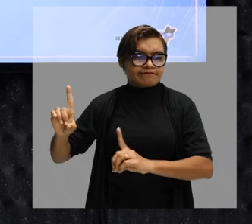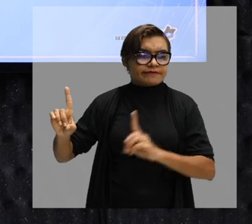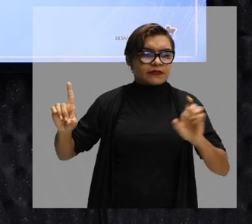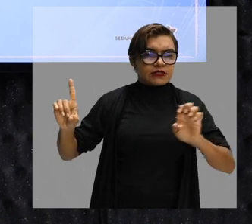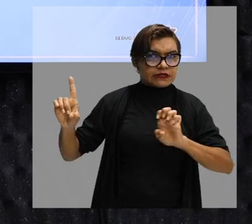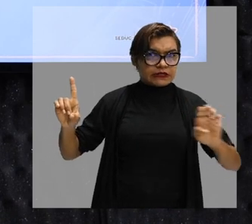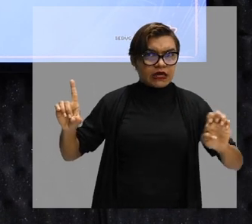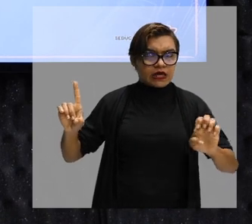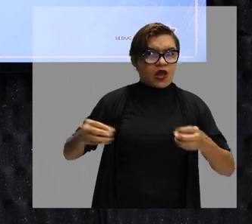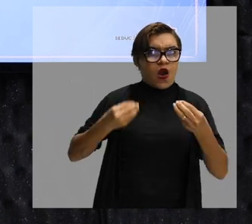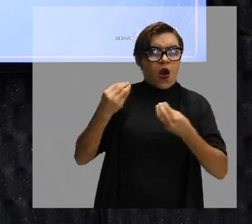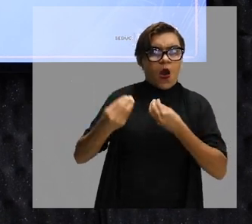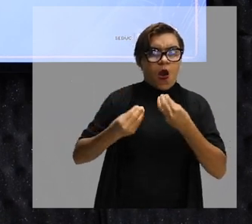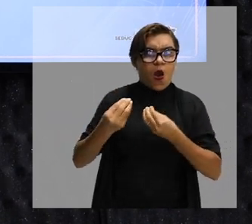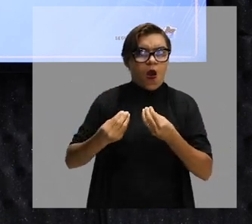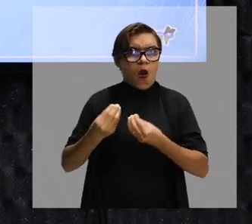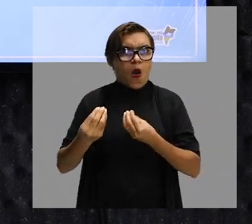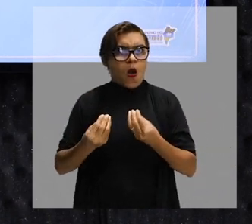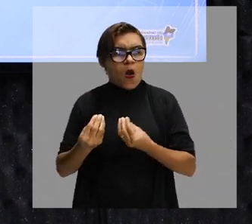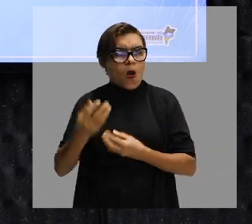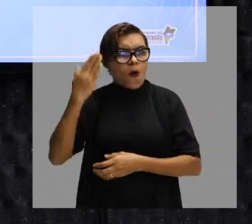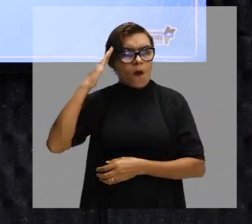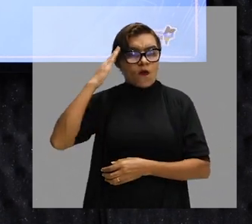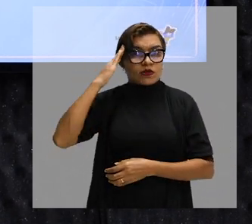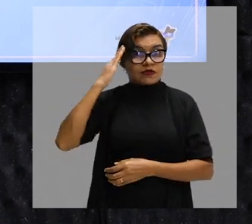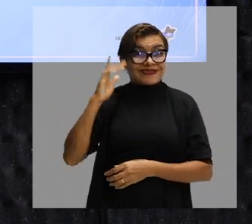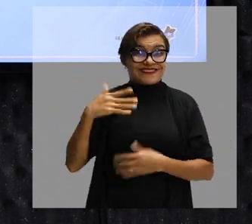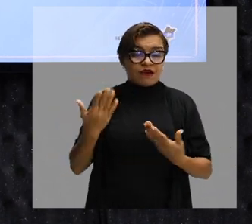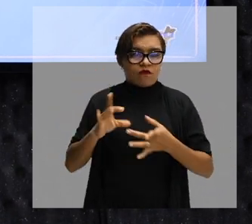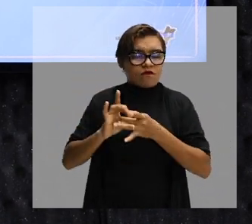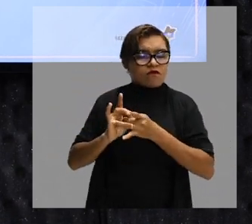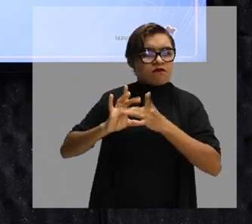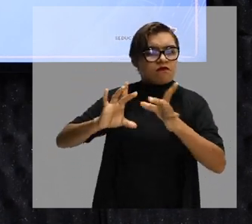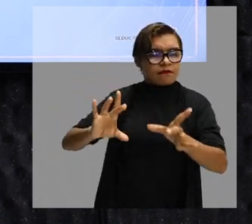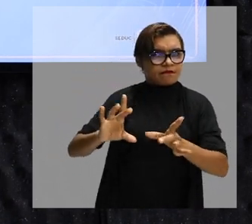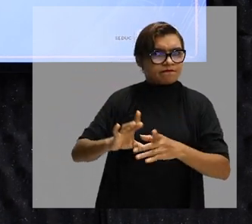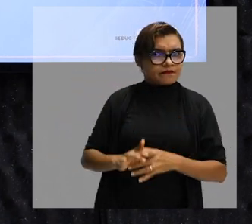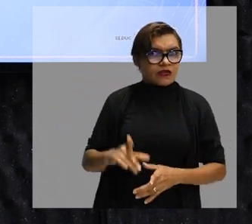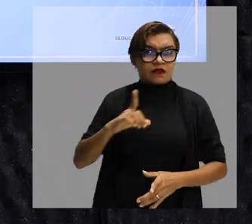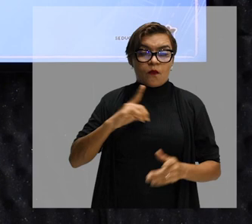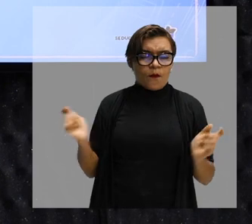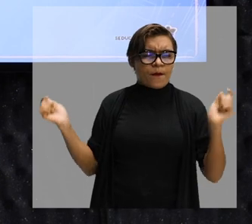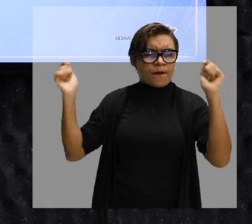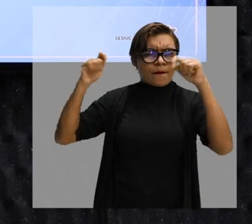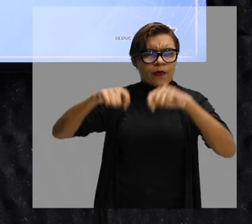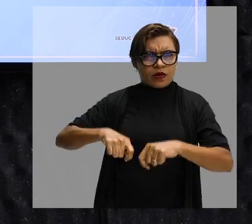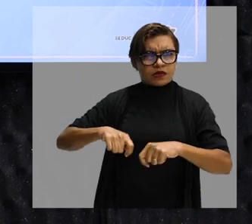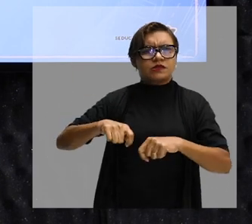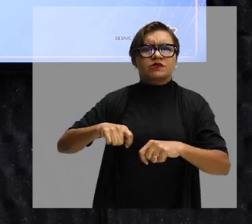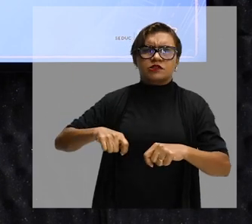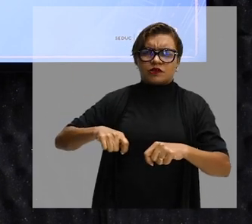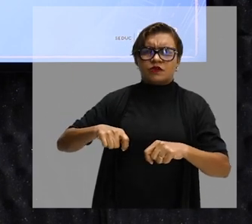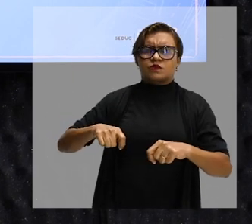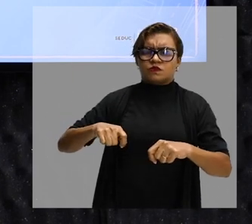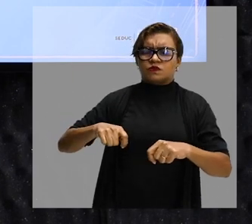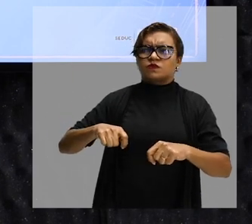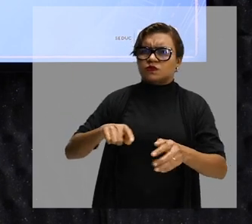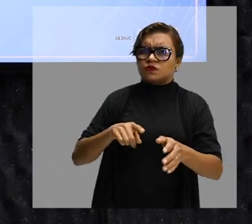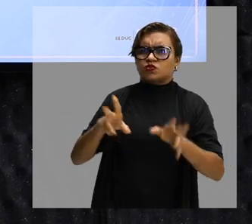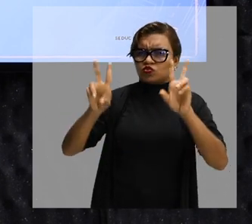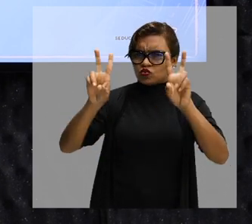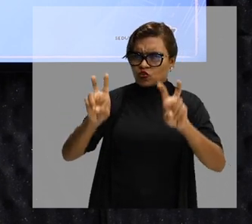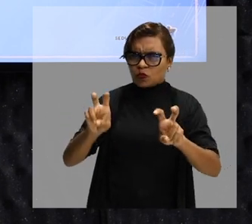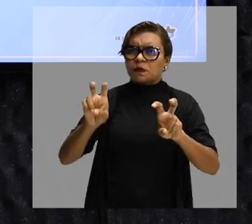é que aparecem. Então, quando a gente fala em liberalismo, nós temos um potencial ali de questão,